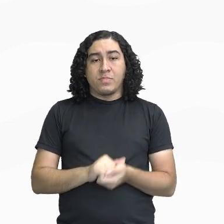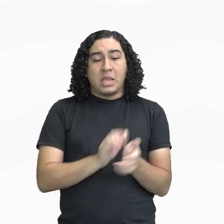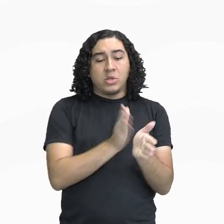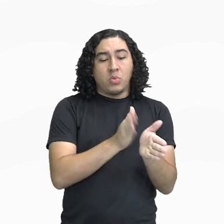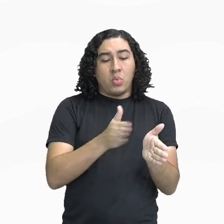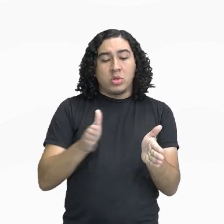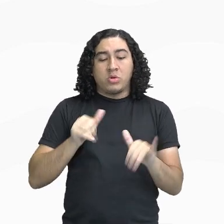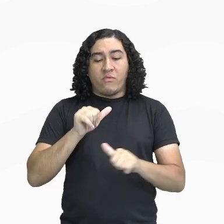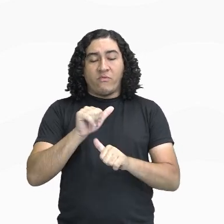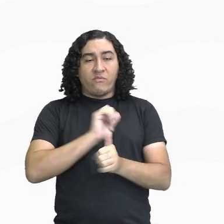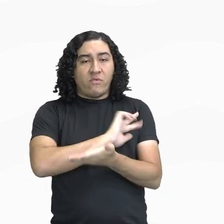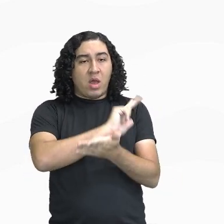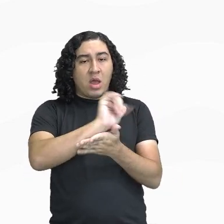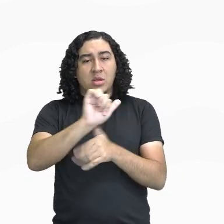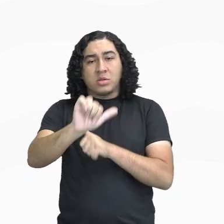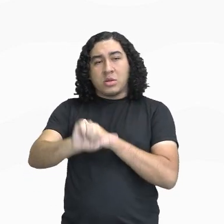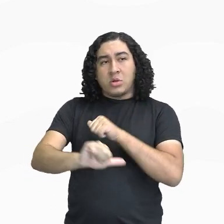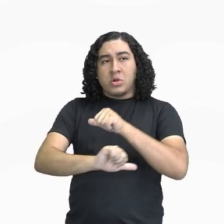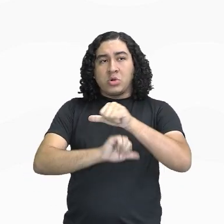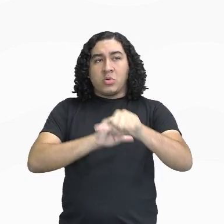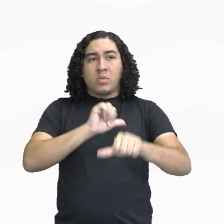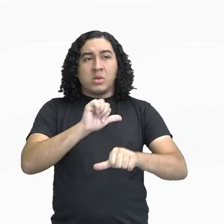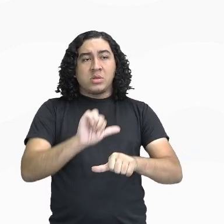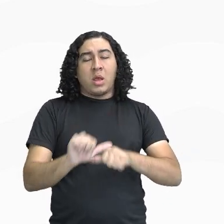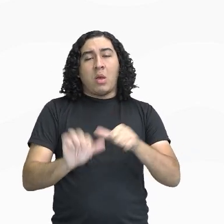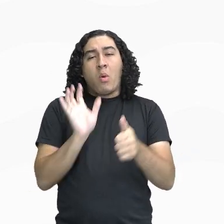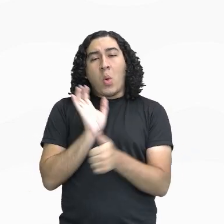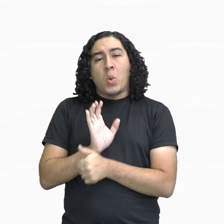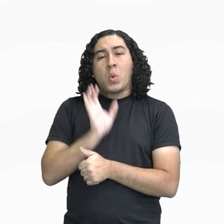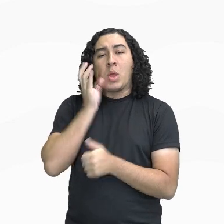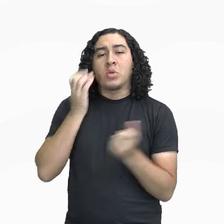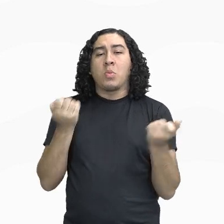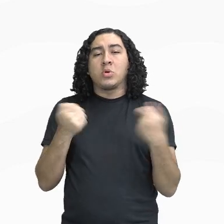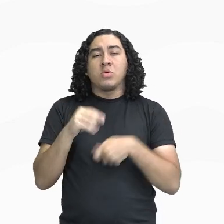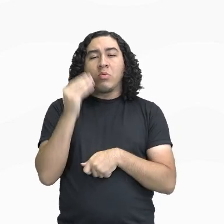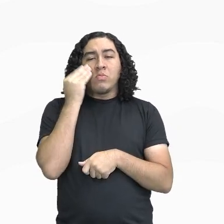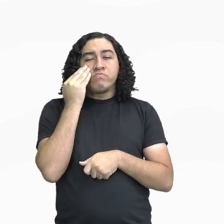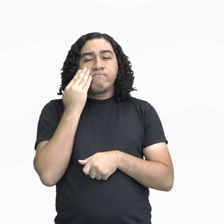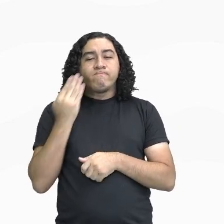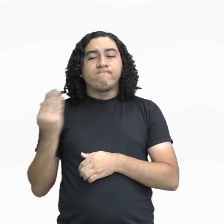reações ali, onde as bactérias vão estar fazendo esse processo, ali vocês conseguem ver de